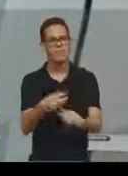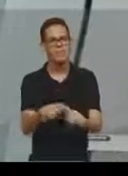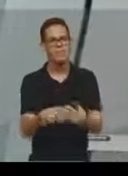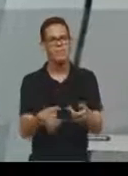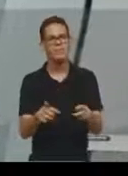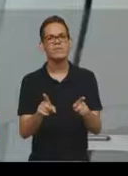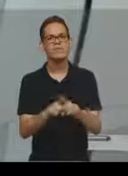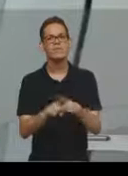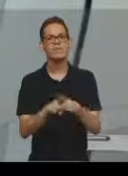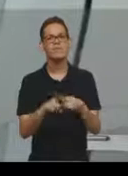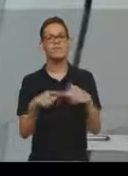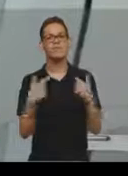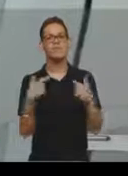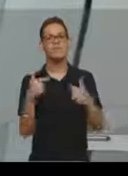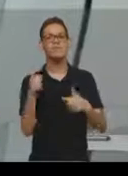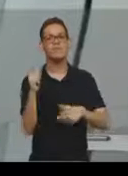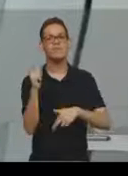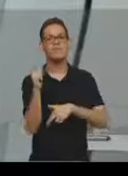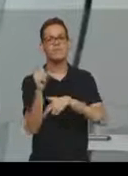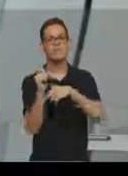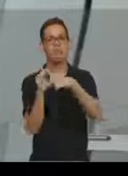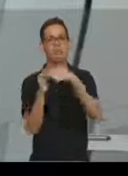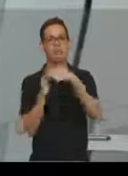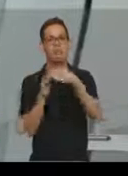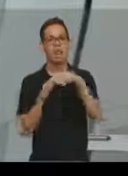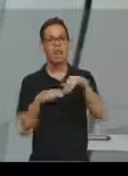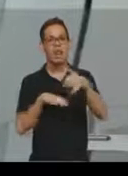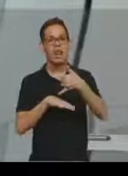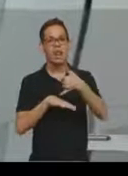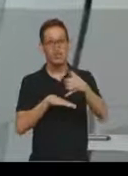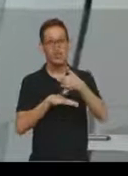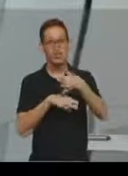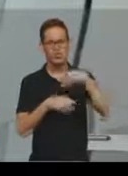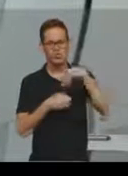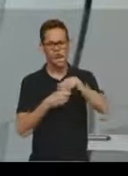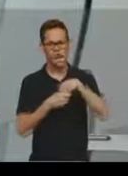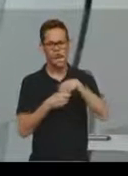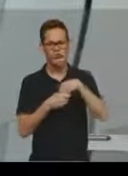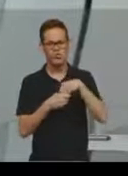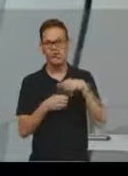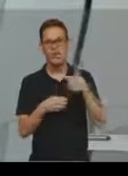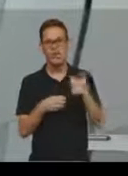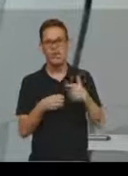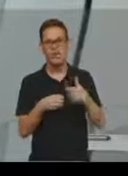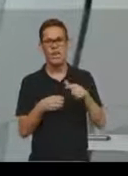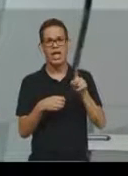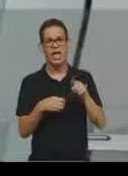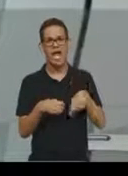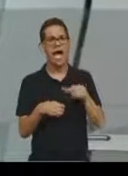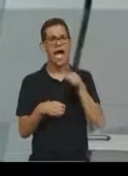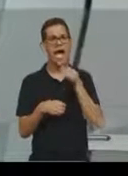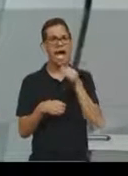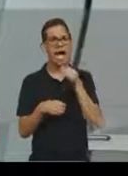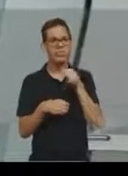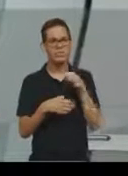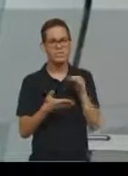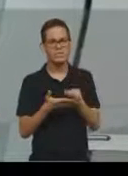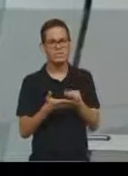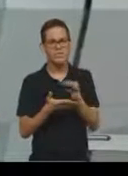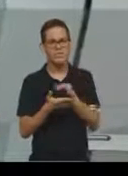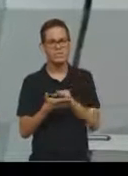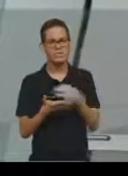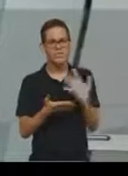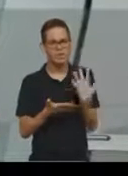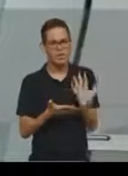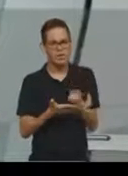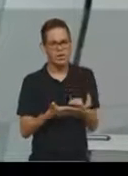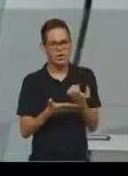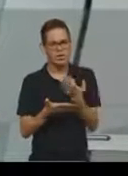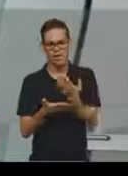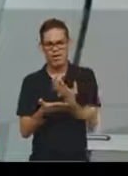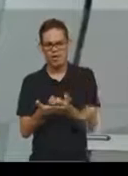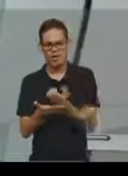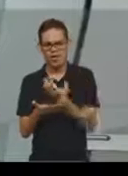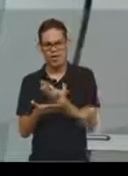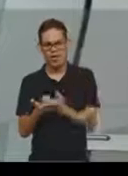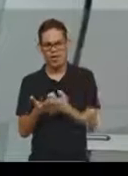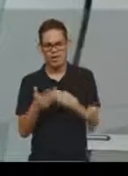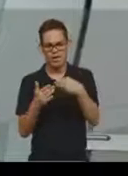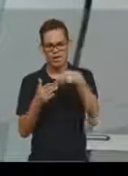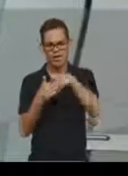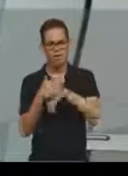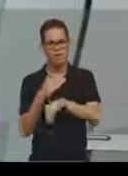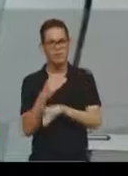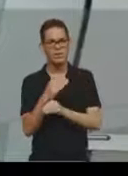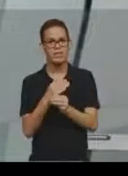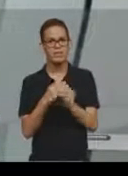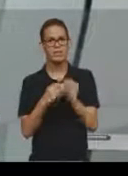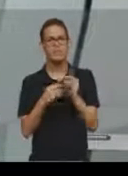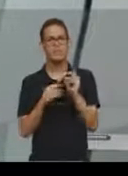né, vasos condutores, então a água vai ser absorvida célula a célula através de difusão e vai ser transportada através